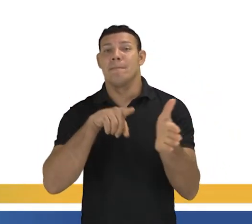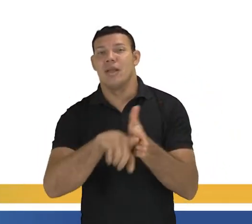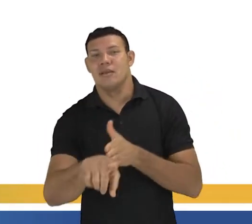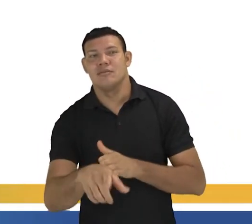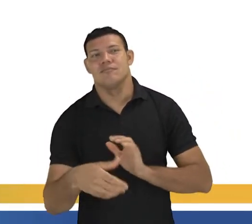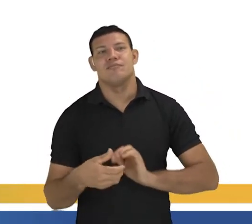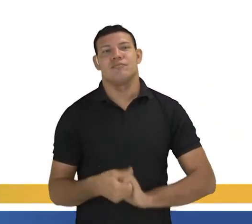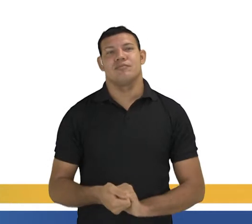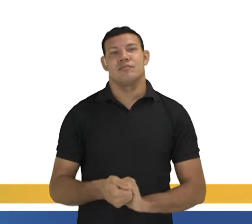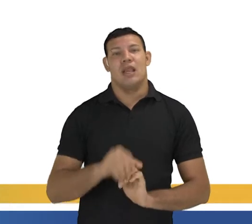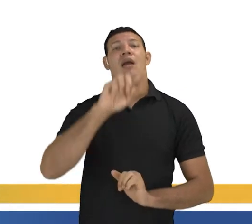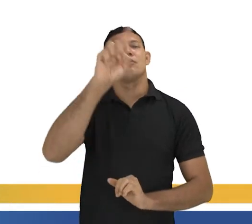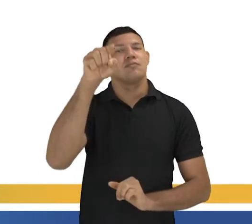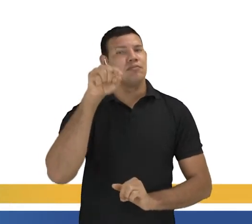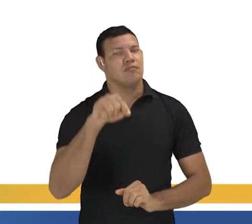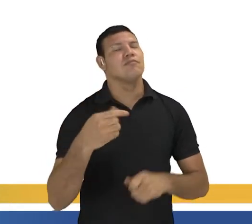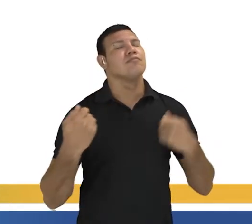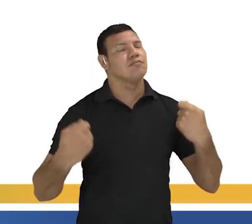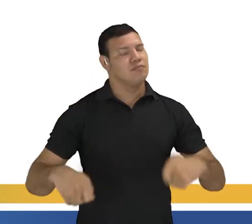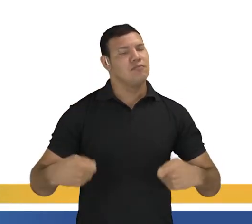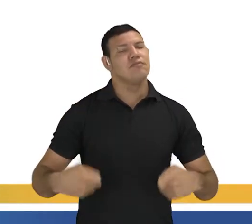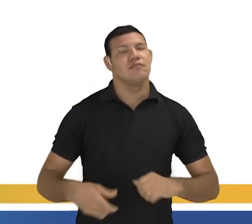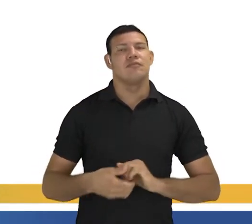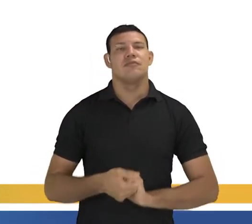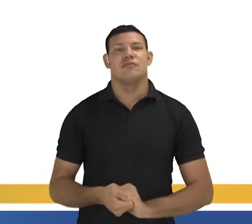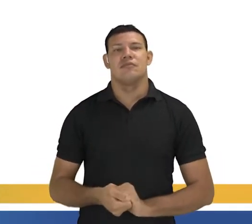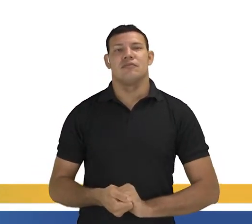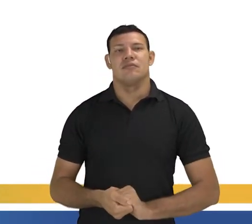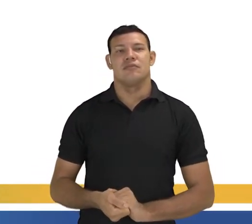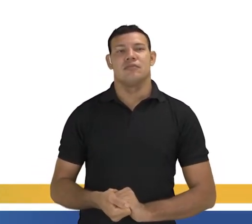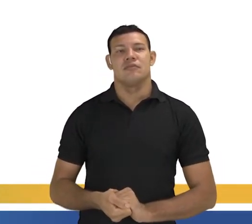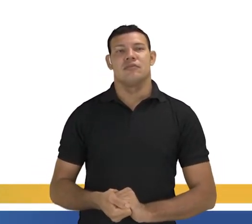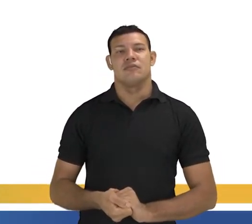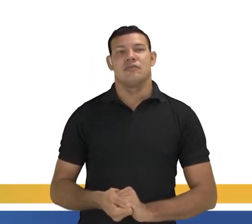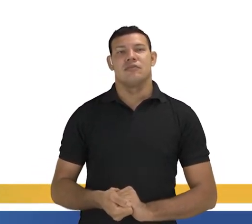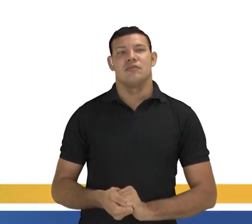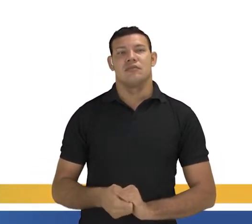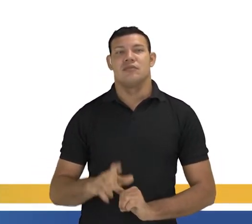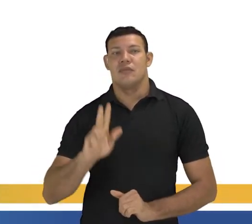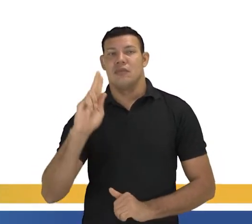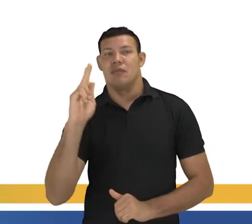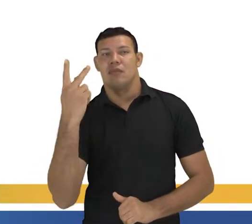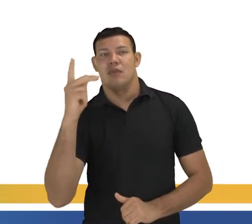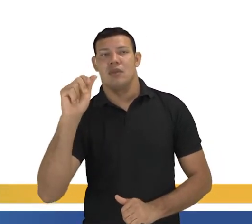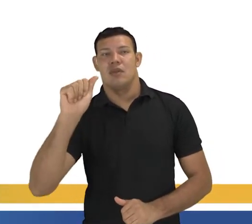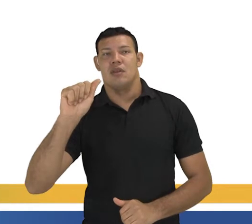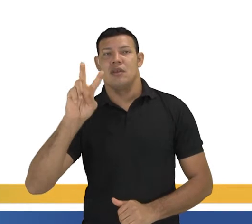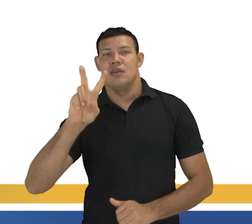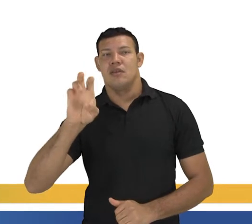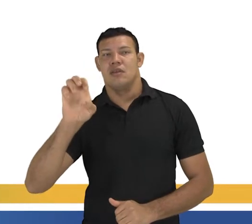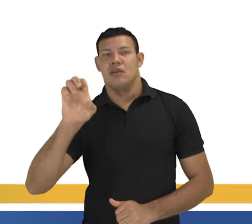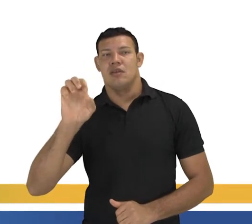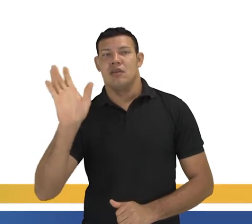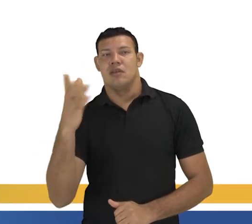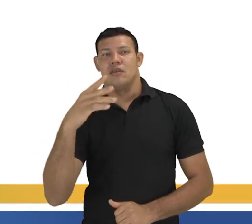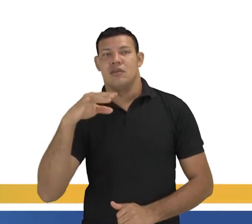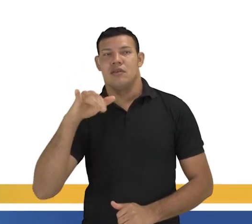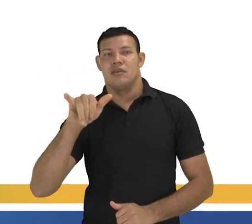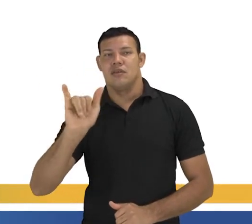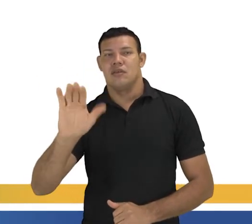colocamos o sinal de interrogação. Have you been taking online classes? Você está tendo